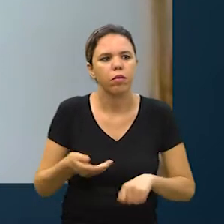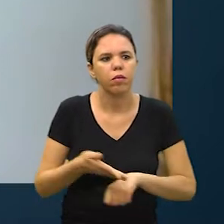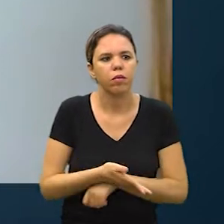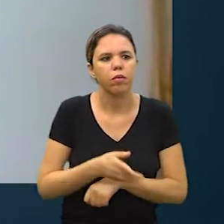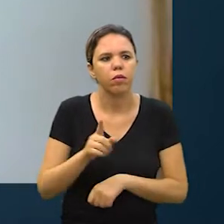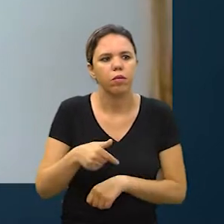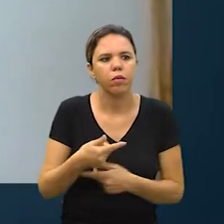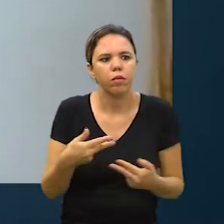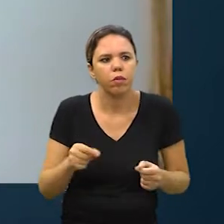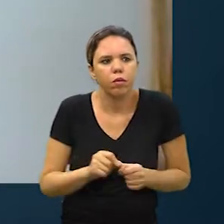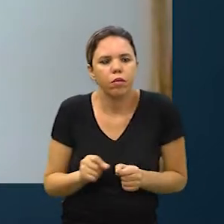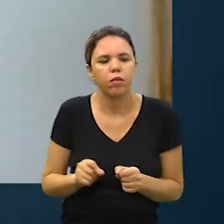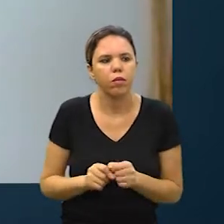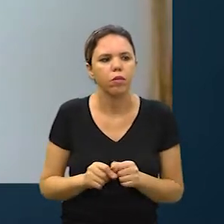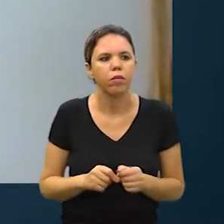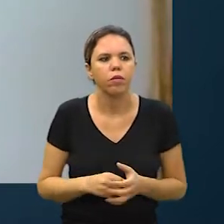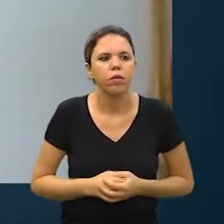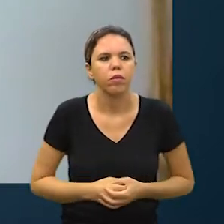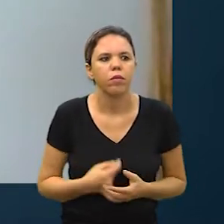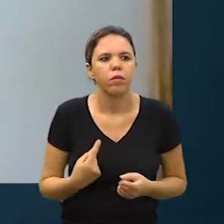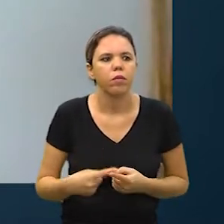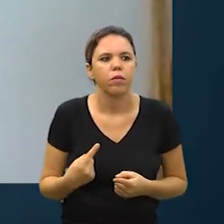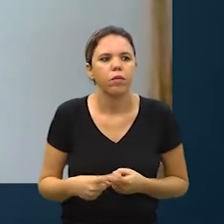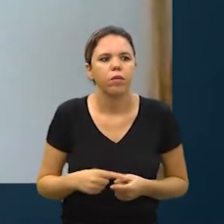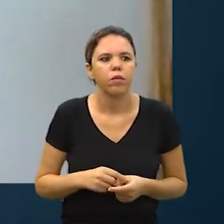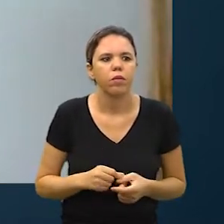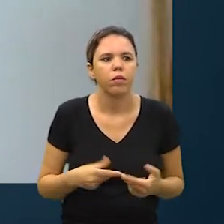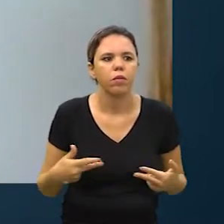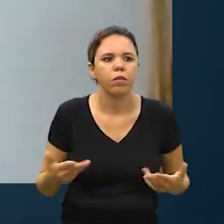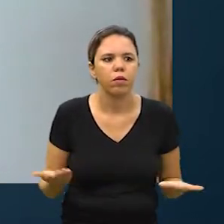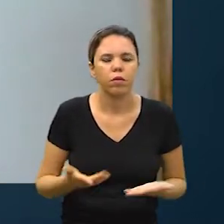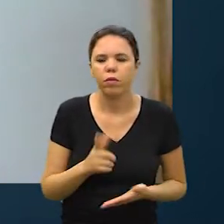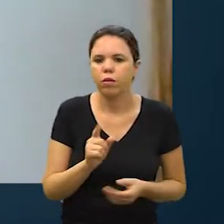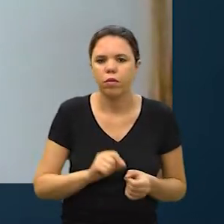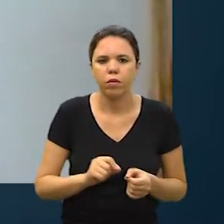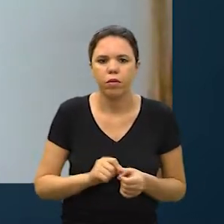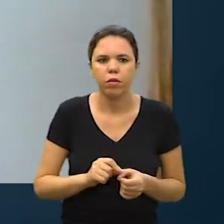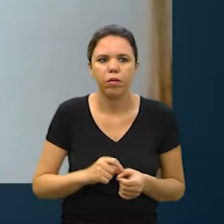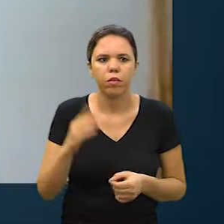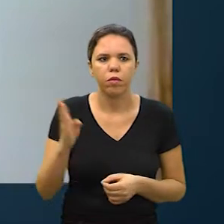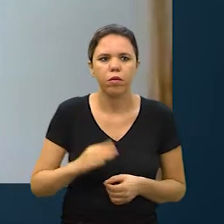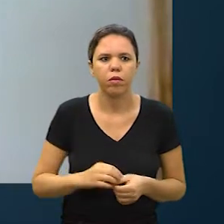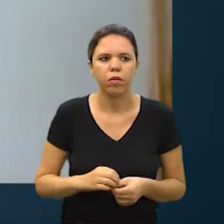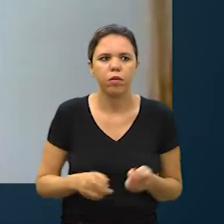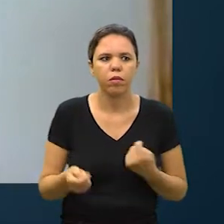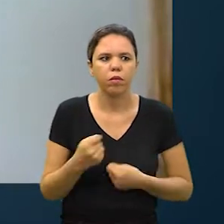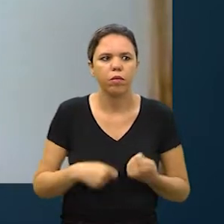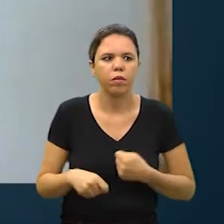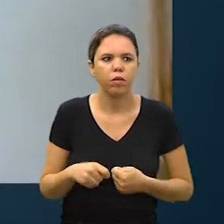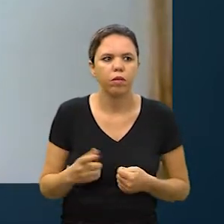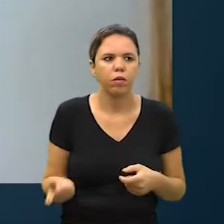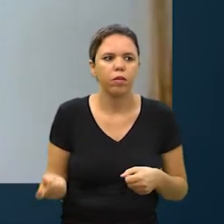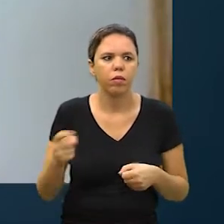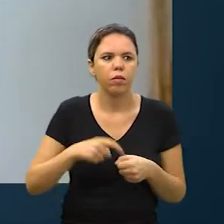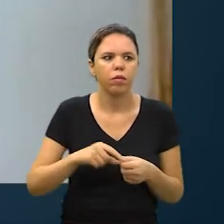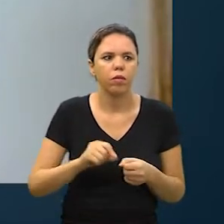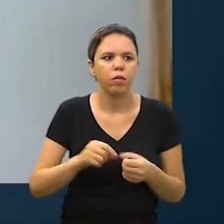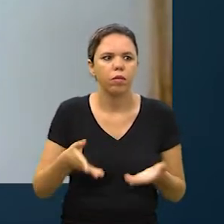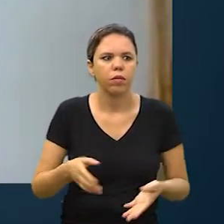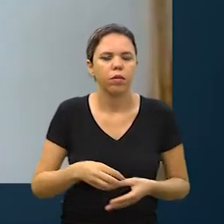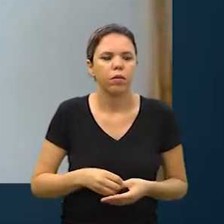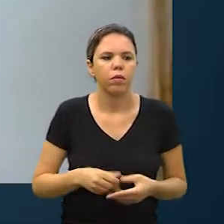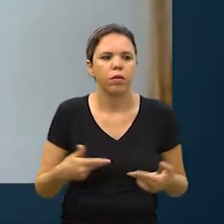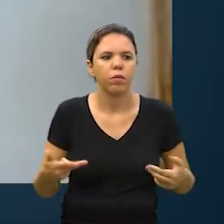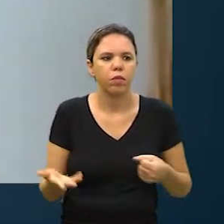essa imersão, ela demanda muita humildade, porque muitas das coisas que eu já não fazia mais no Brasil para o meu negócio, eu tive que voltar a fazer